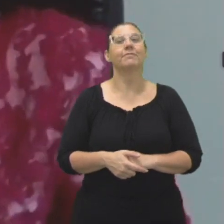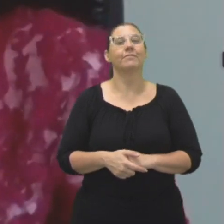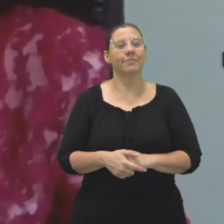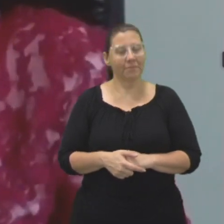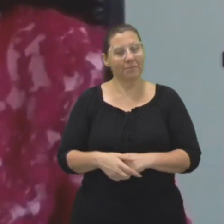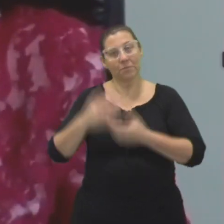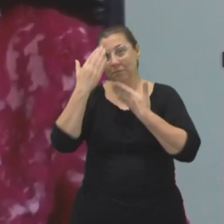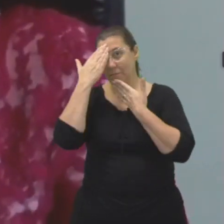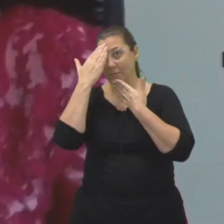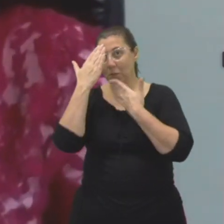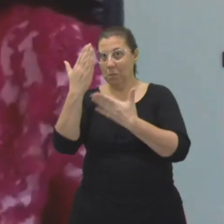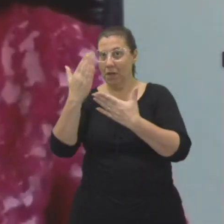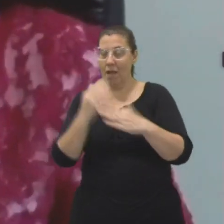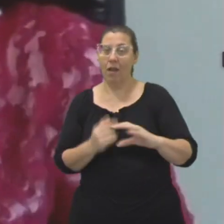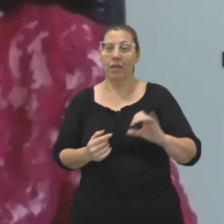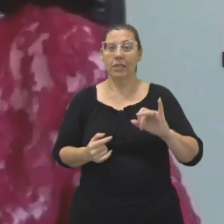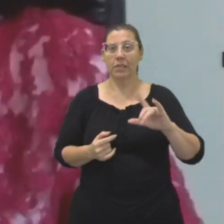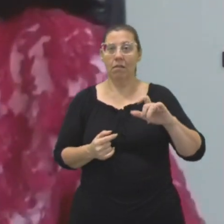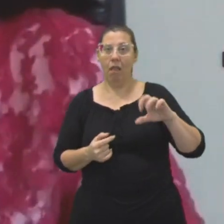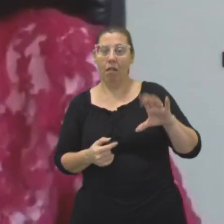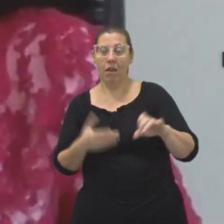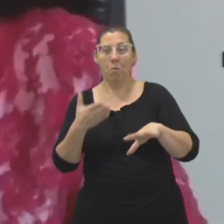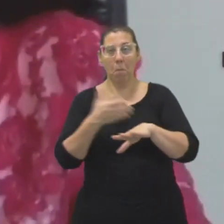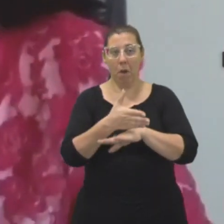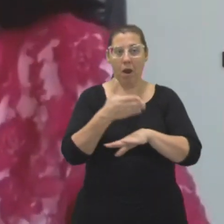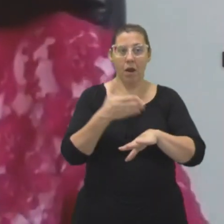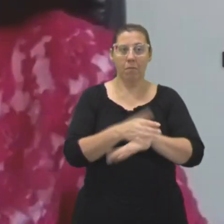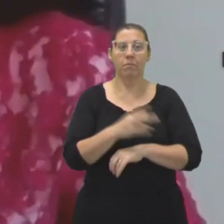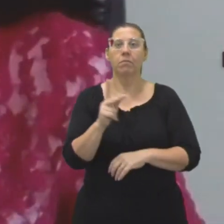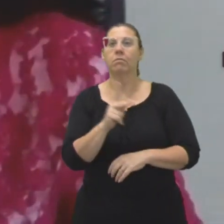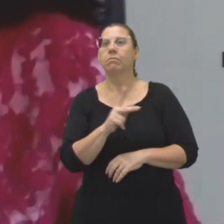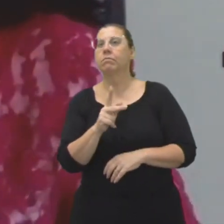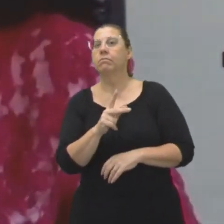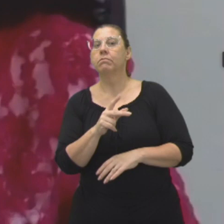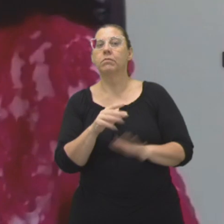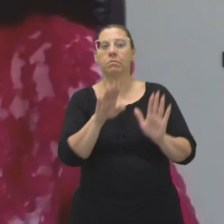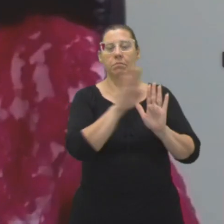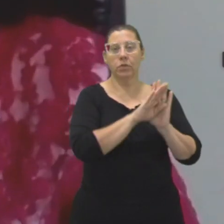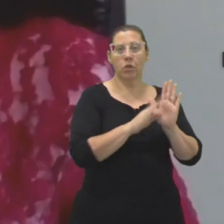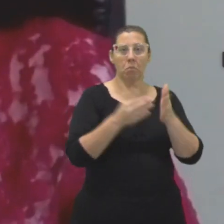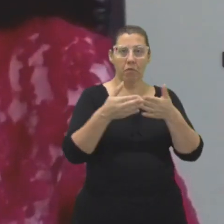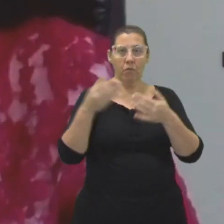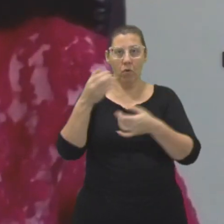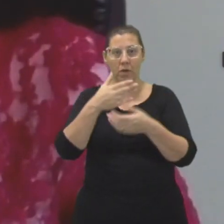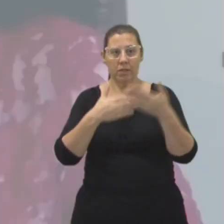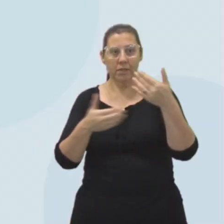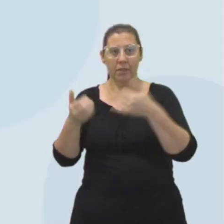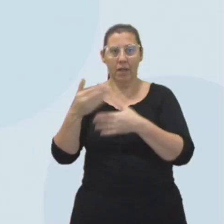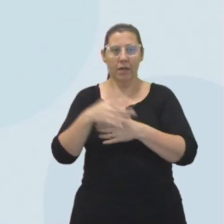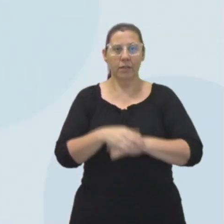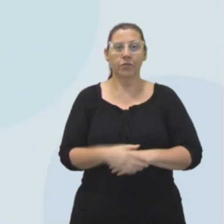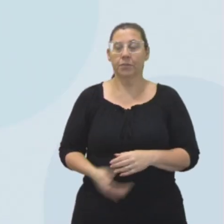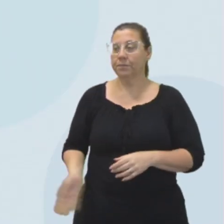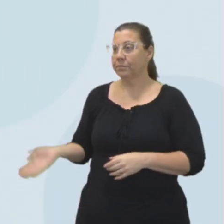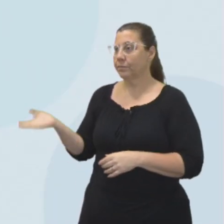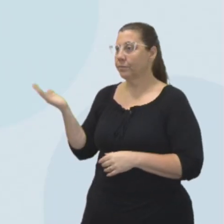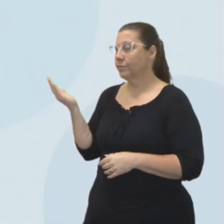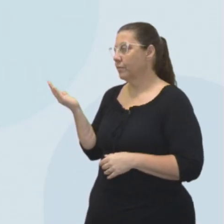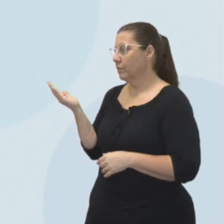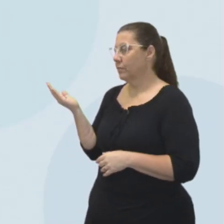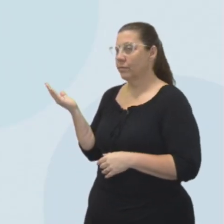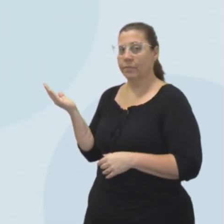Ok, obrigada, Silene, pela participação. Produção, por favor, slide. A gente vai falar um pouco mais